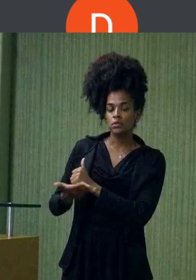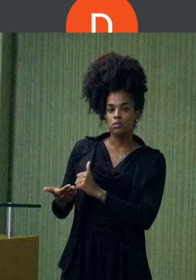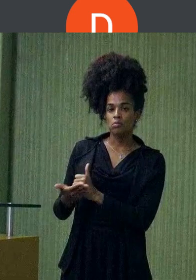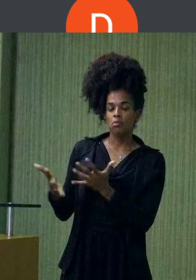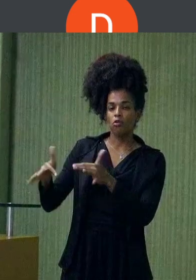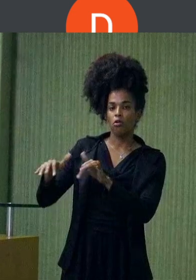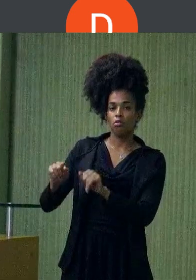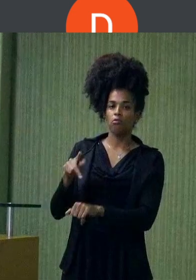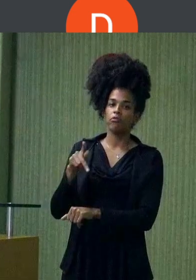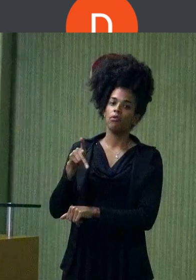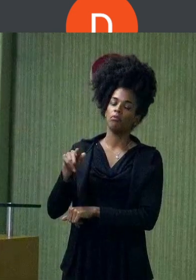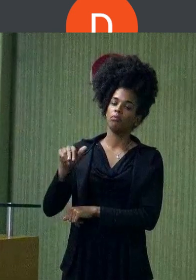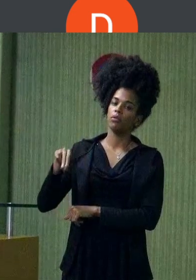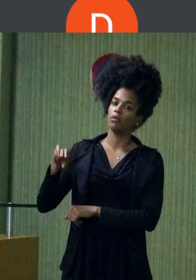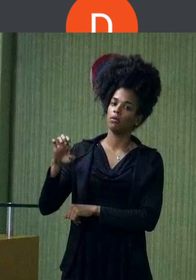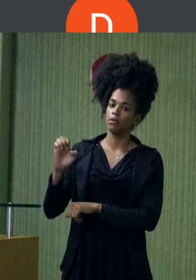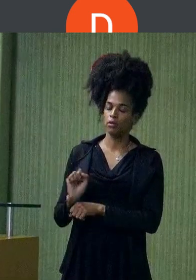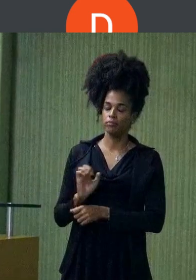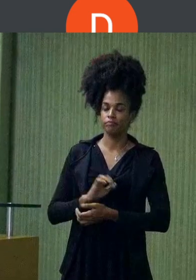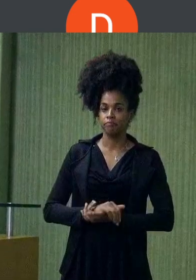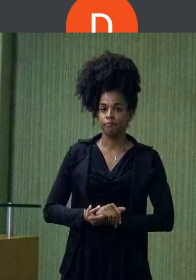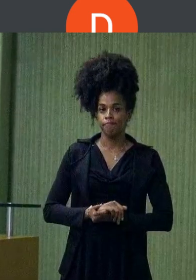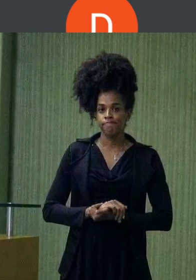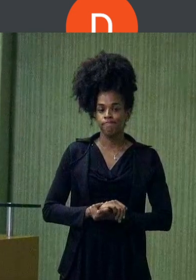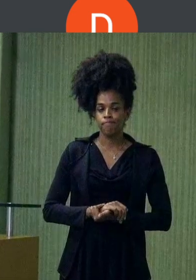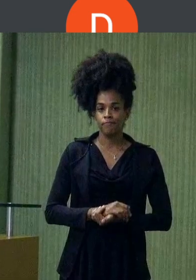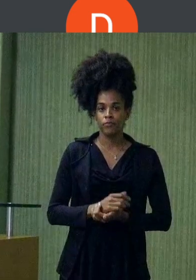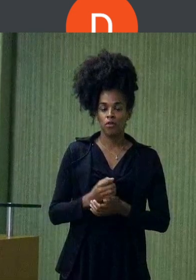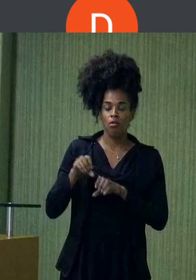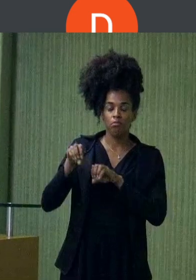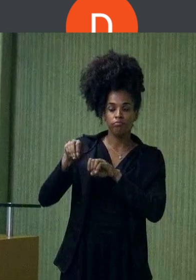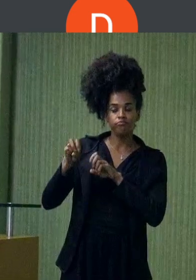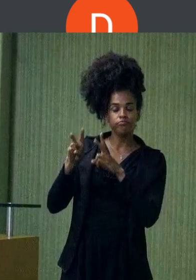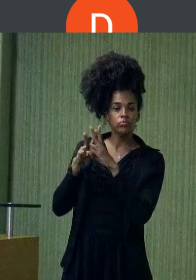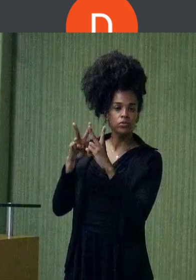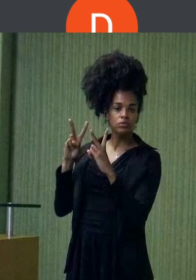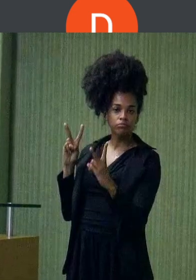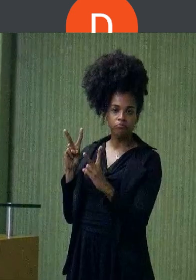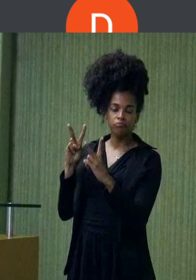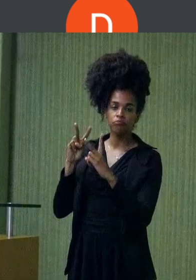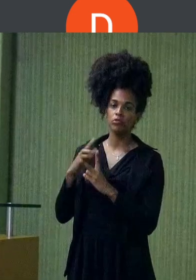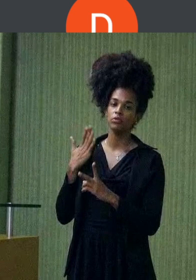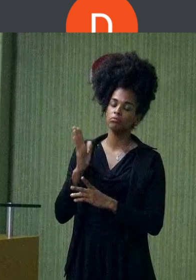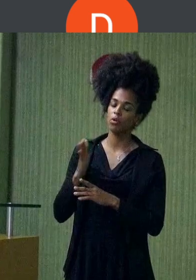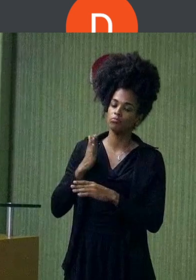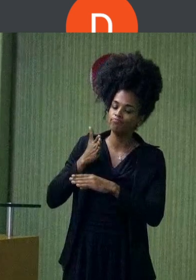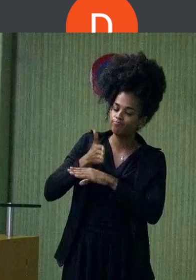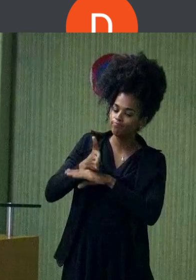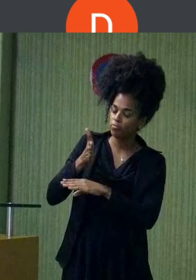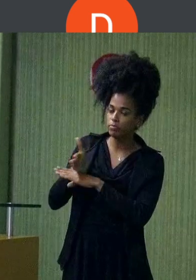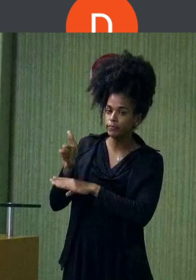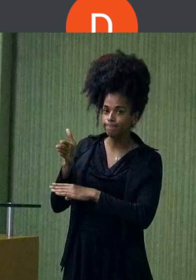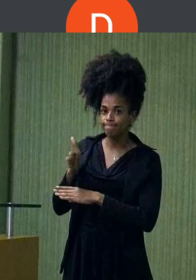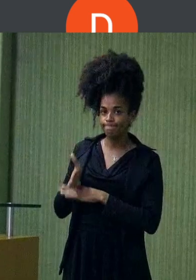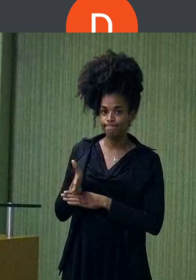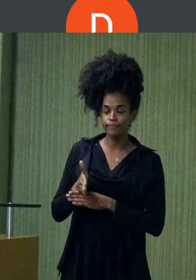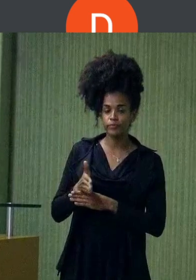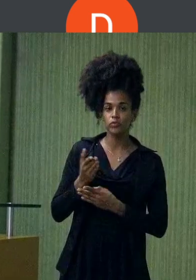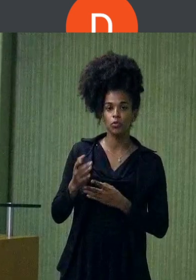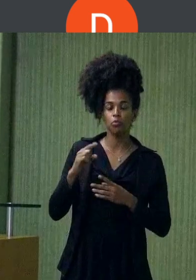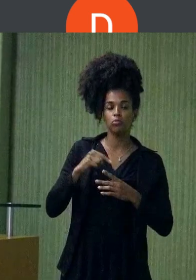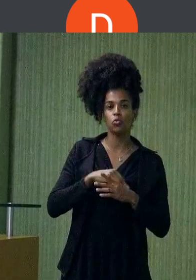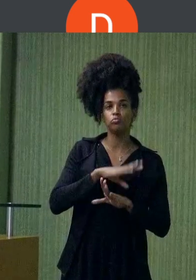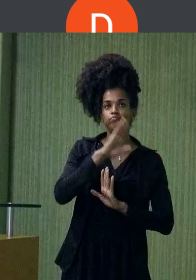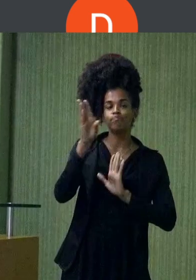né Eh a a a educação digital ela já ingressou recentemente como um um